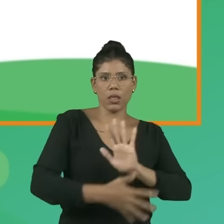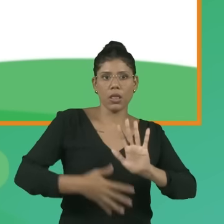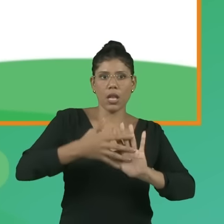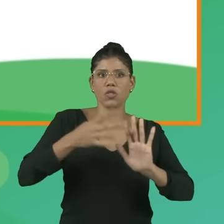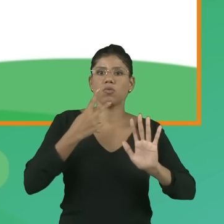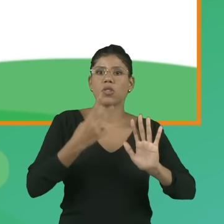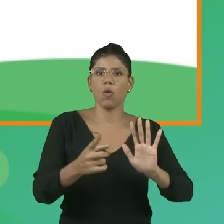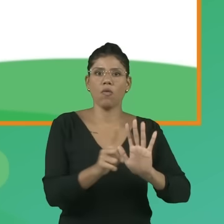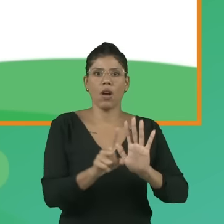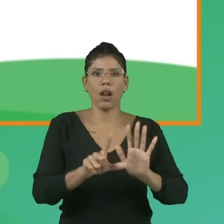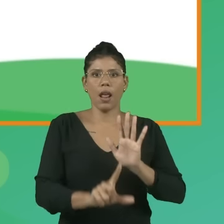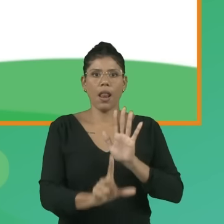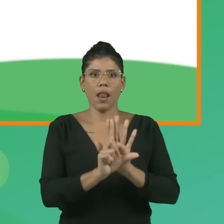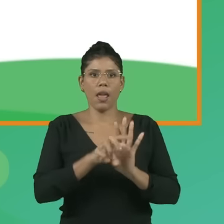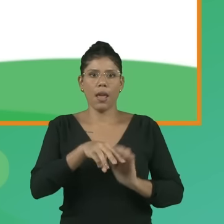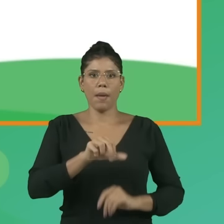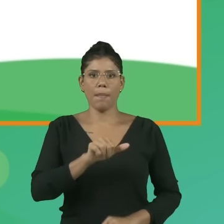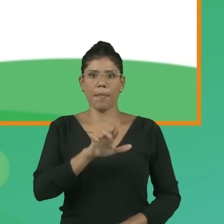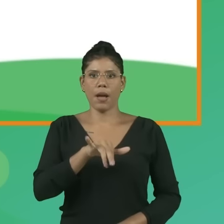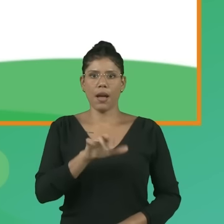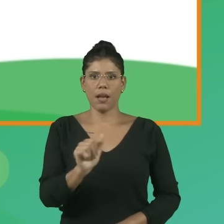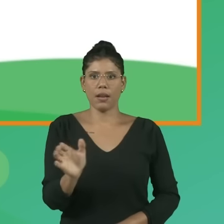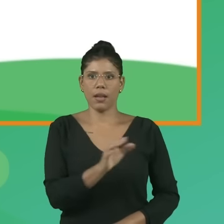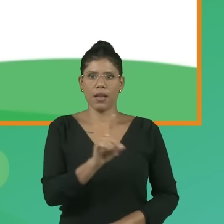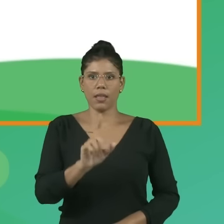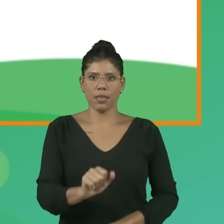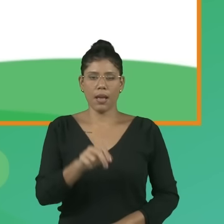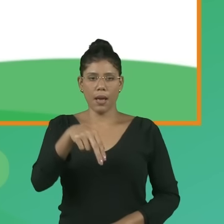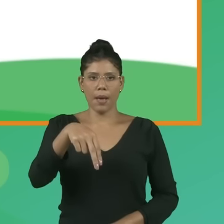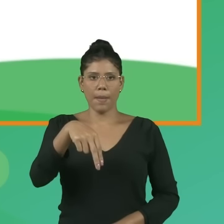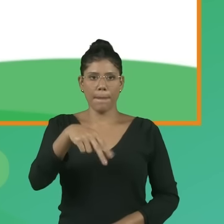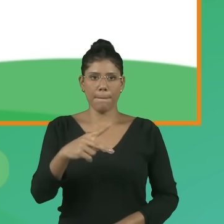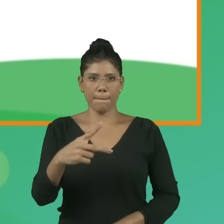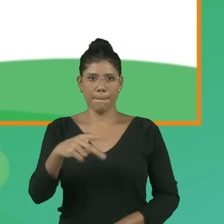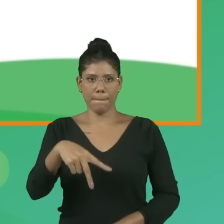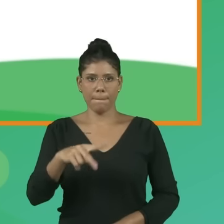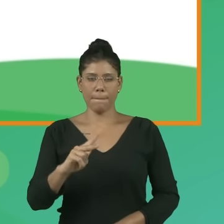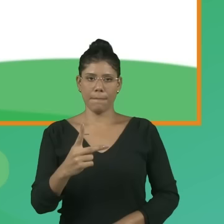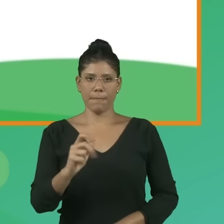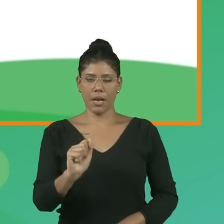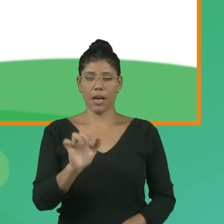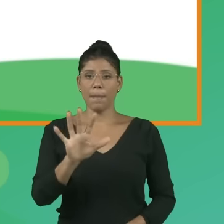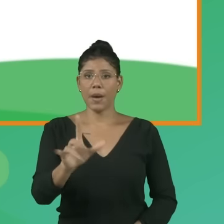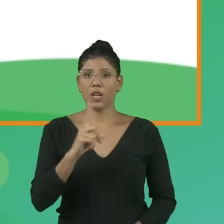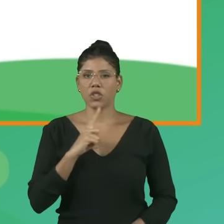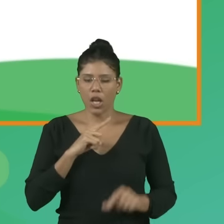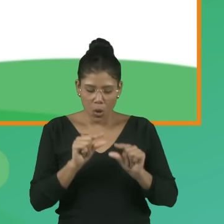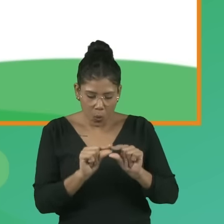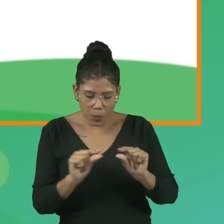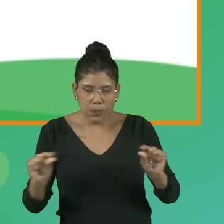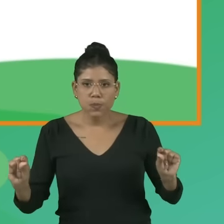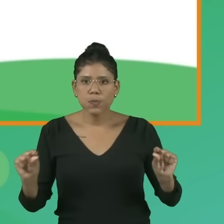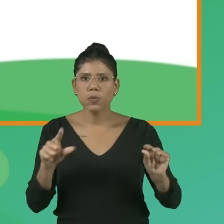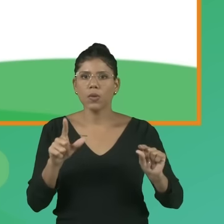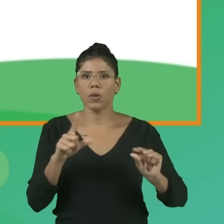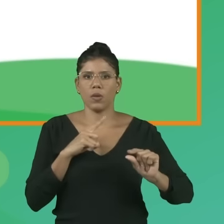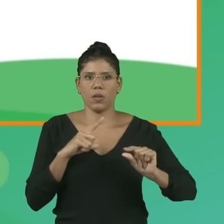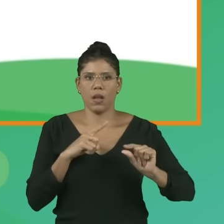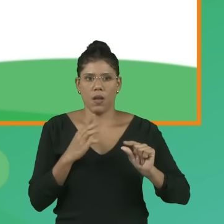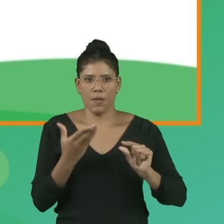da Lei Maria da Penha, mas lá, ali na descrição do texto, aqui embaixo, vem dizendo, Lei Maria da Penha comentada.